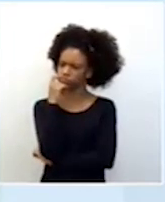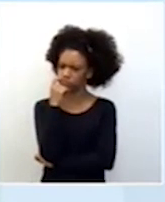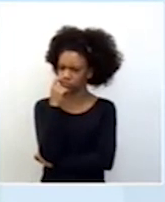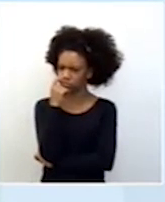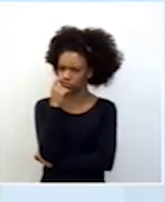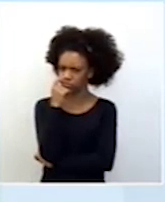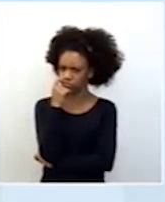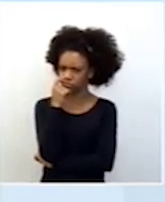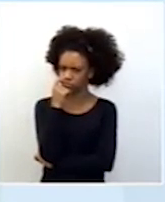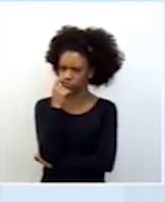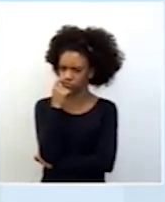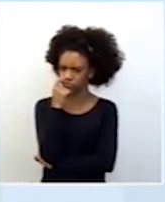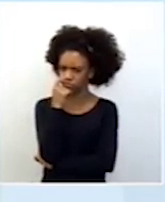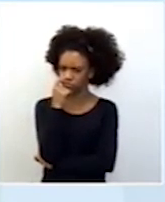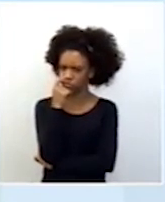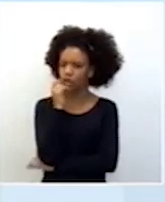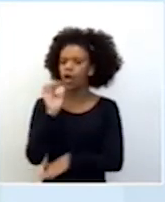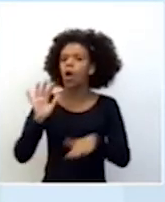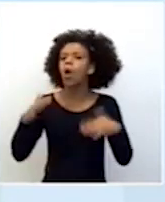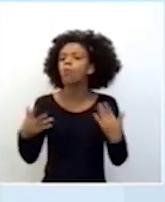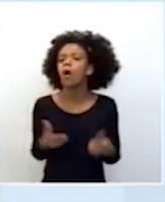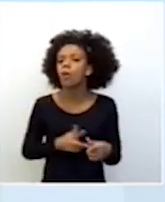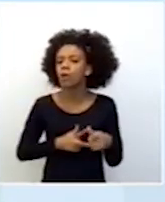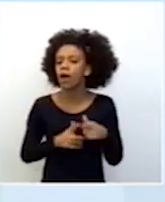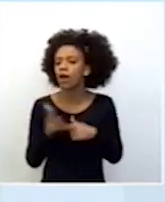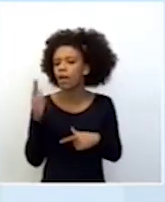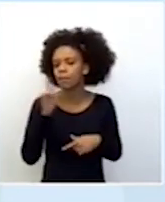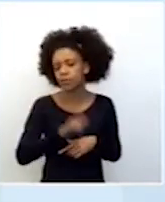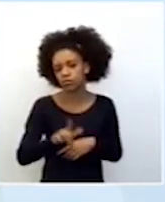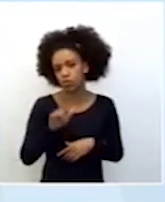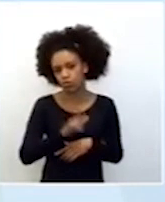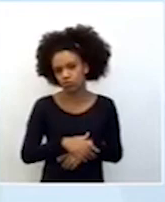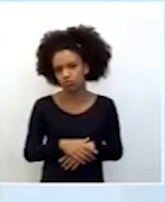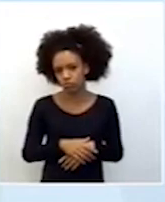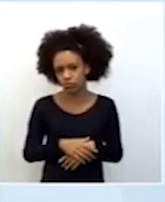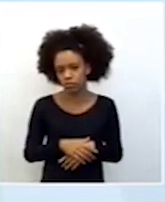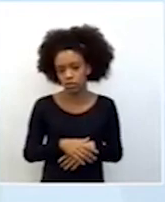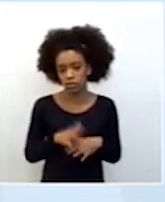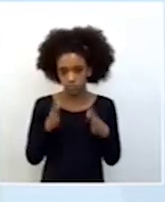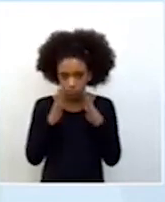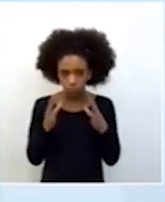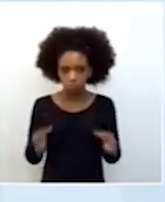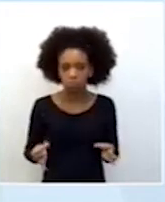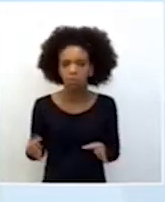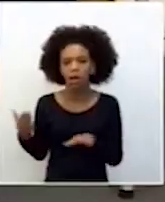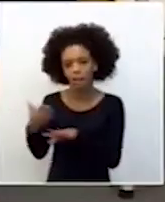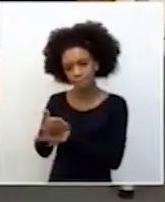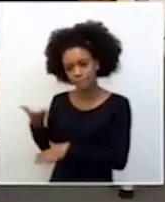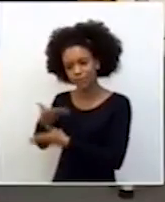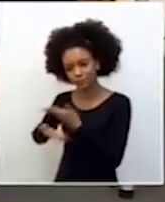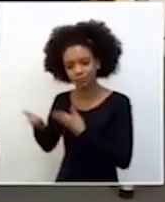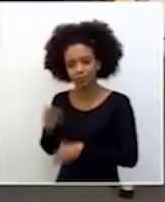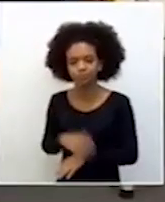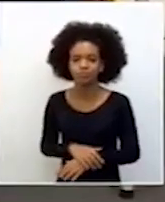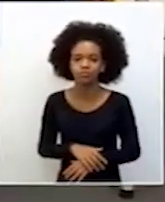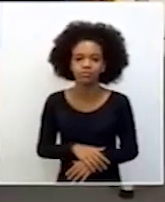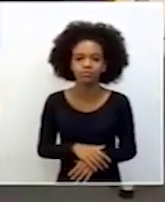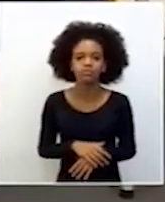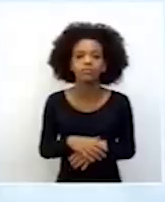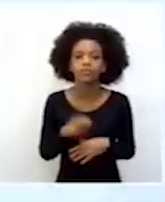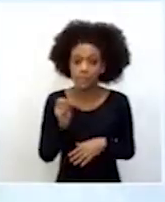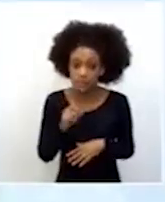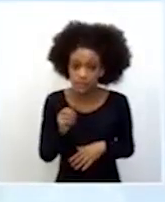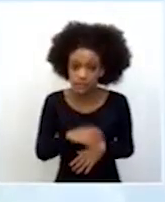Sim. Qual é a quebra de lógica que surpreende o leitor? Participe conosco, o chat está aberto. Sim, o fato